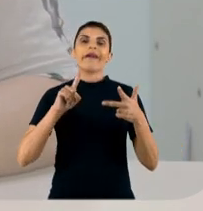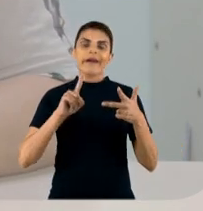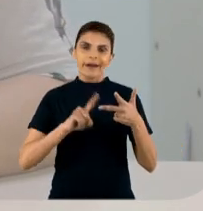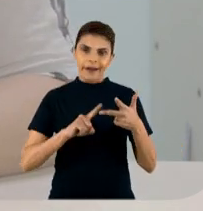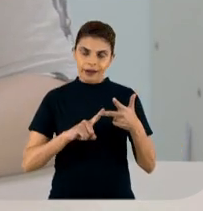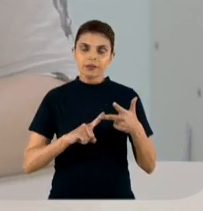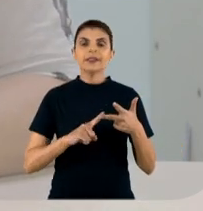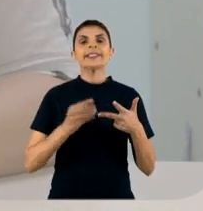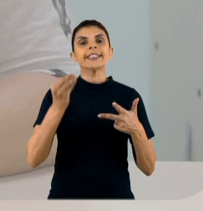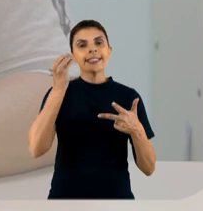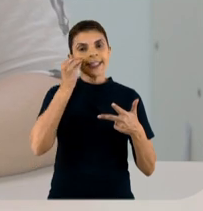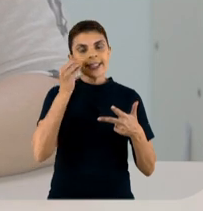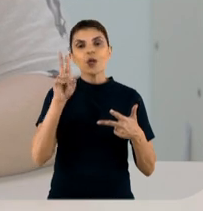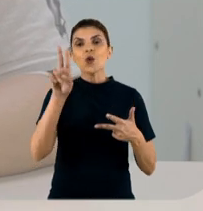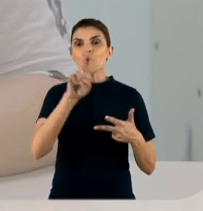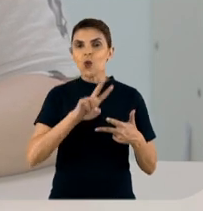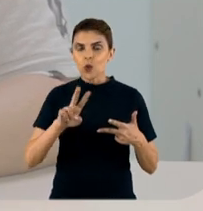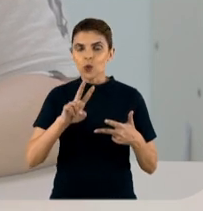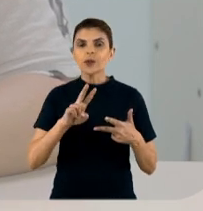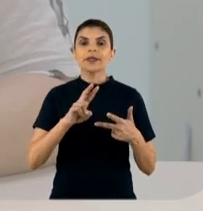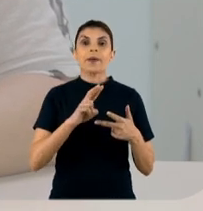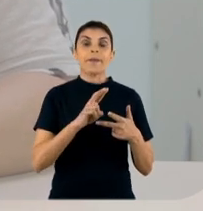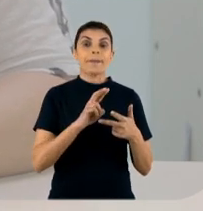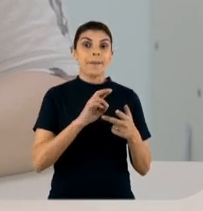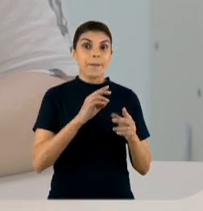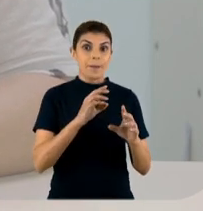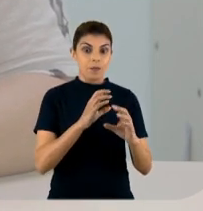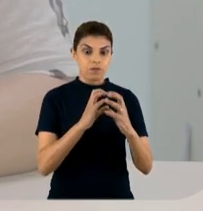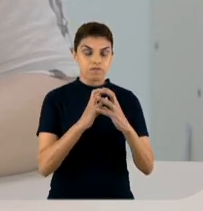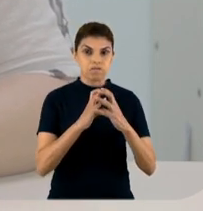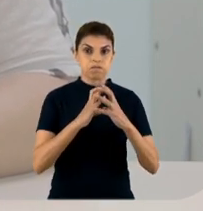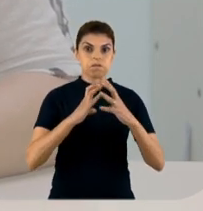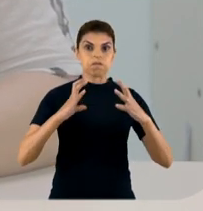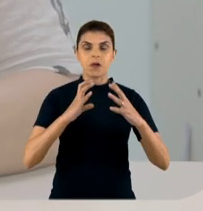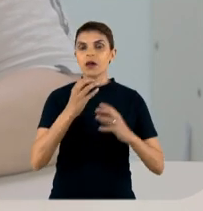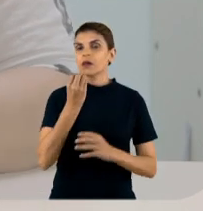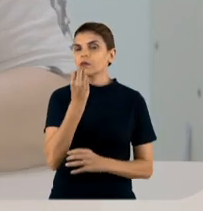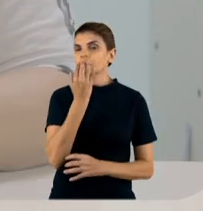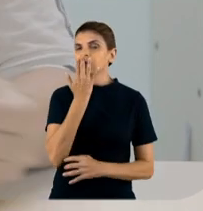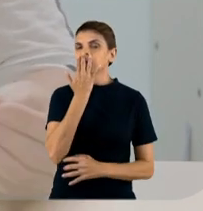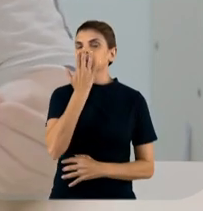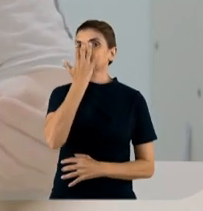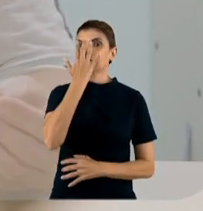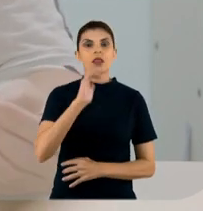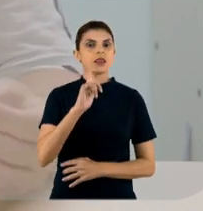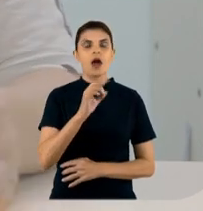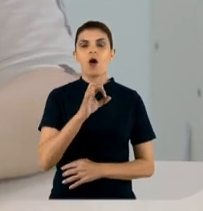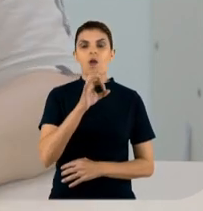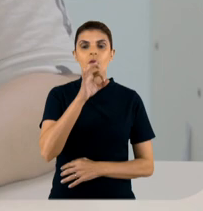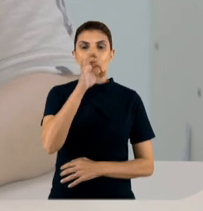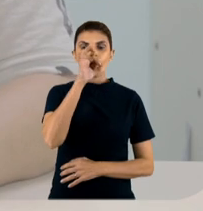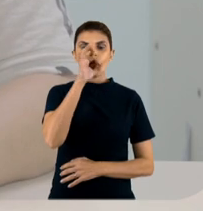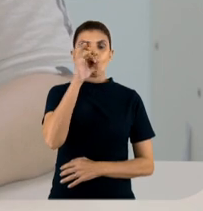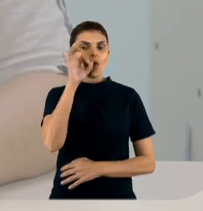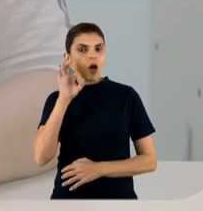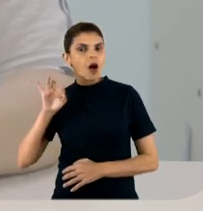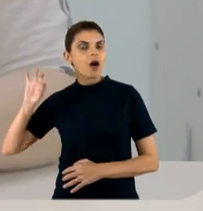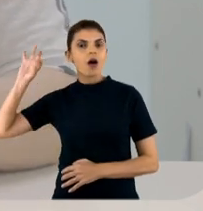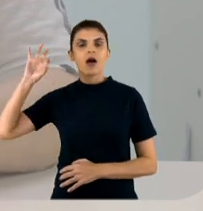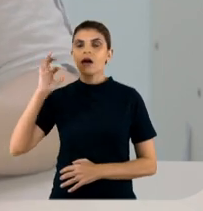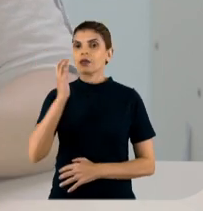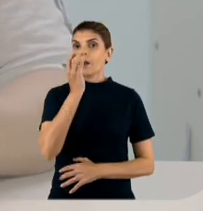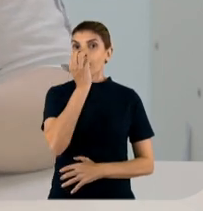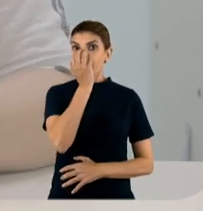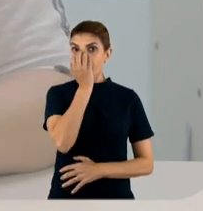ventilação não invasiva em que você já usa pressão positiva paraa respiração mas ainda sem inbar o paciente numa máscara